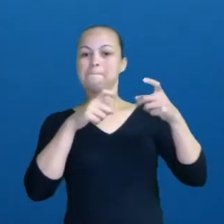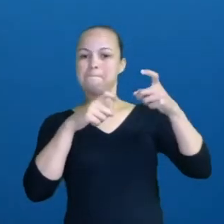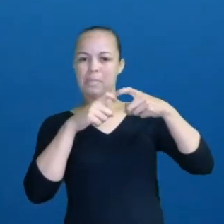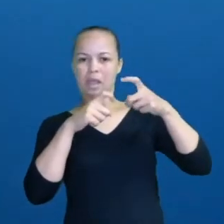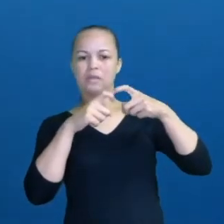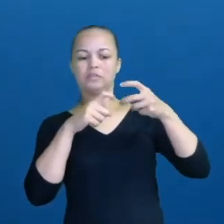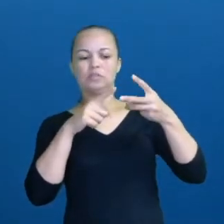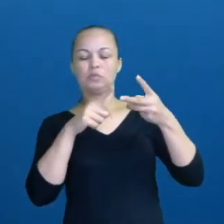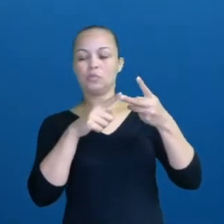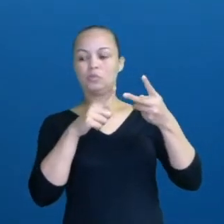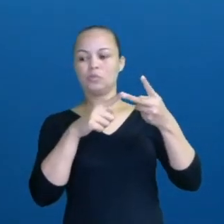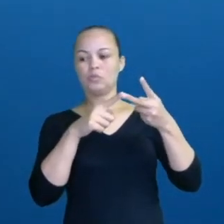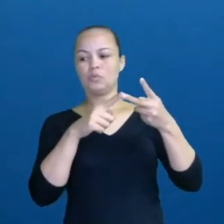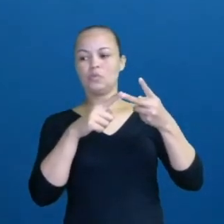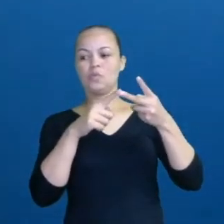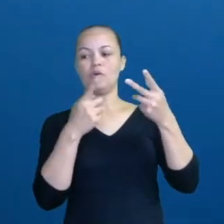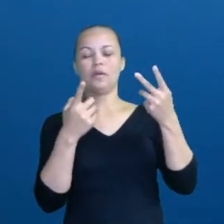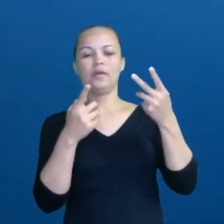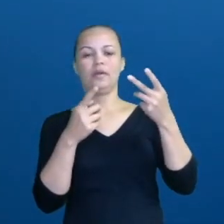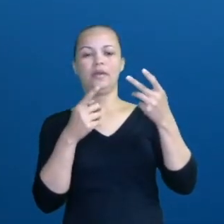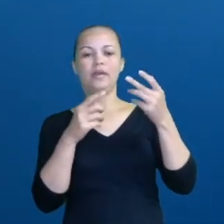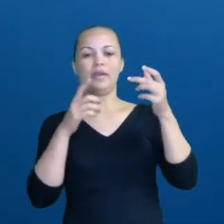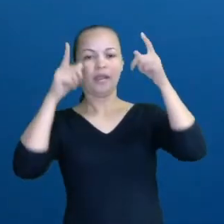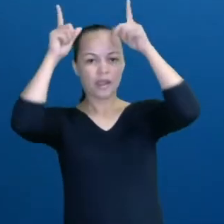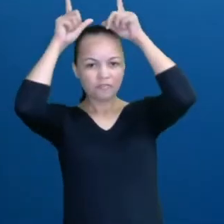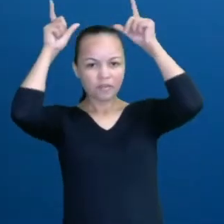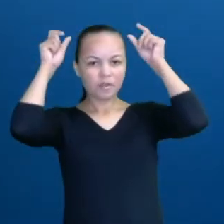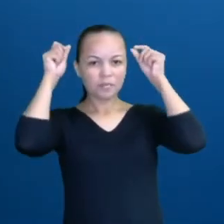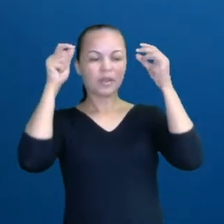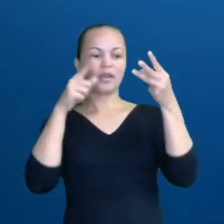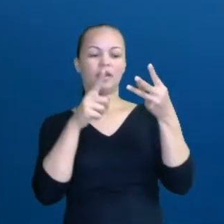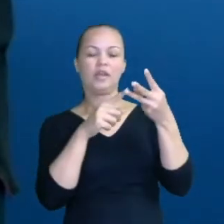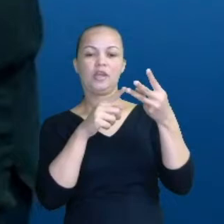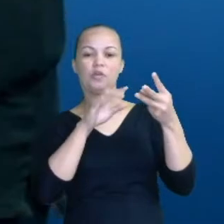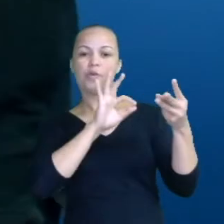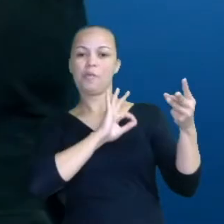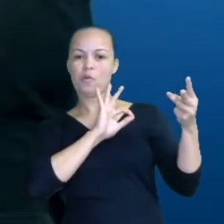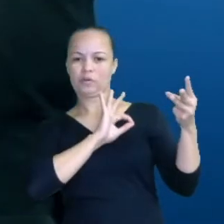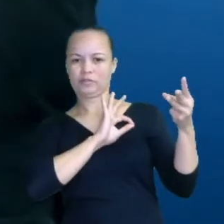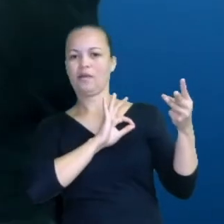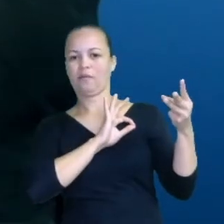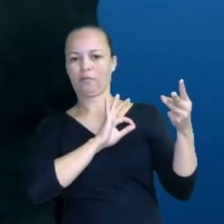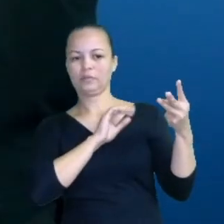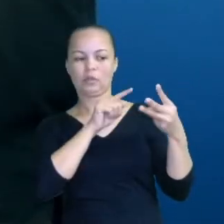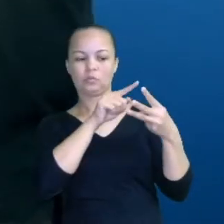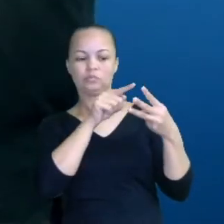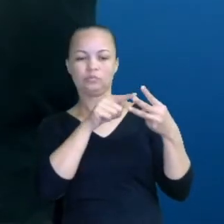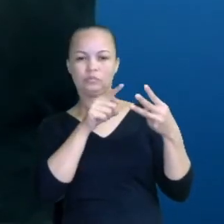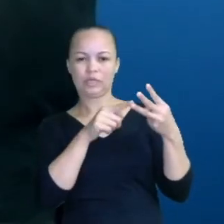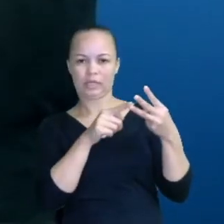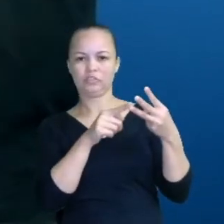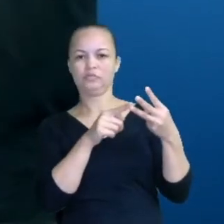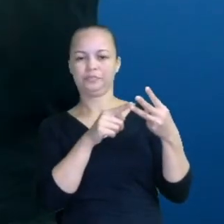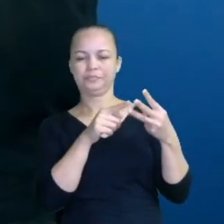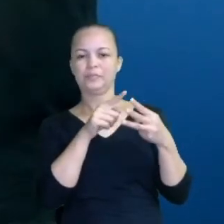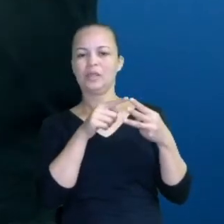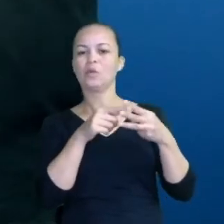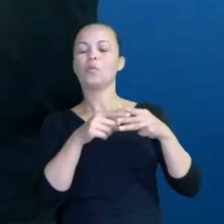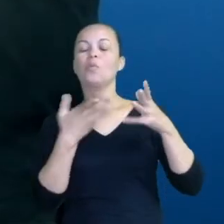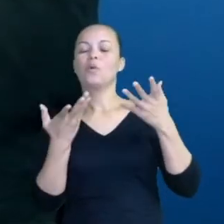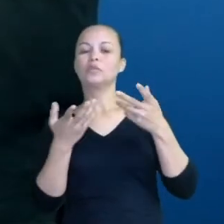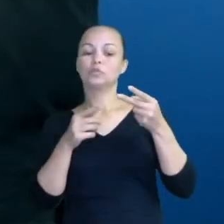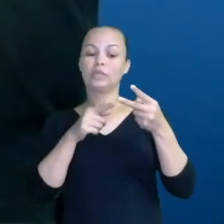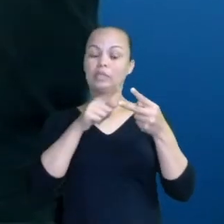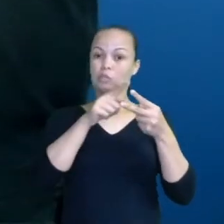núcleos. Médicos, enfermeiros e policiais. Três núcleos. Então, quando o sujeito